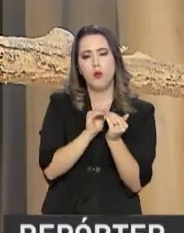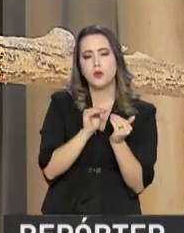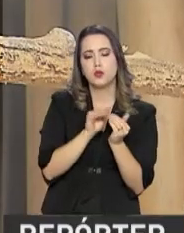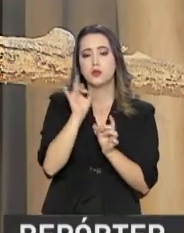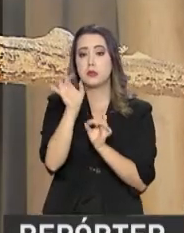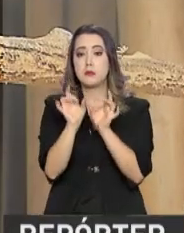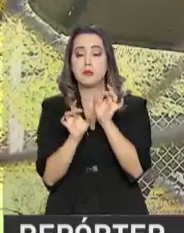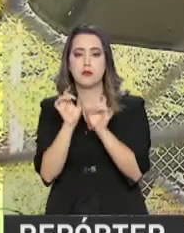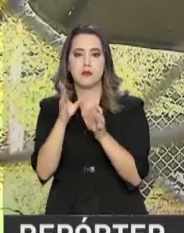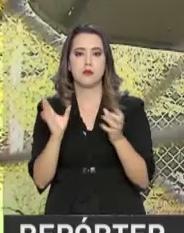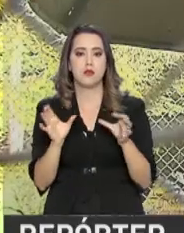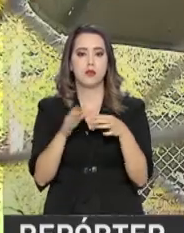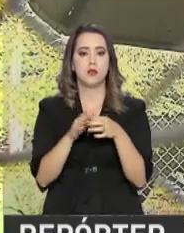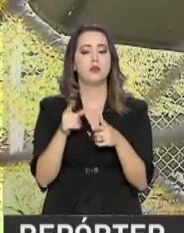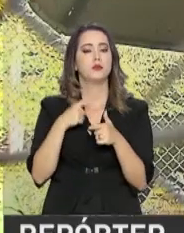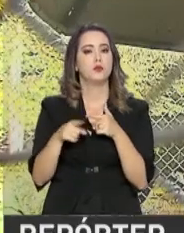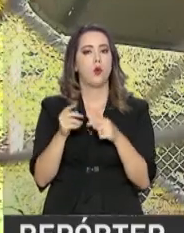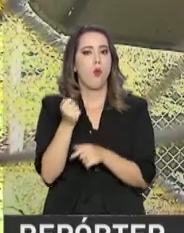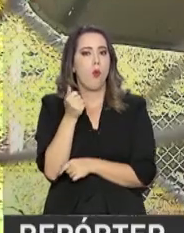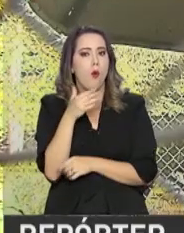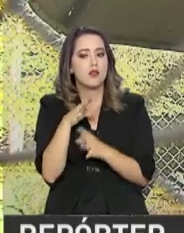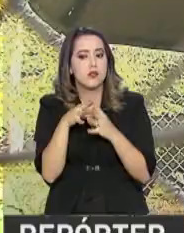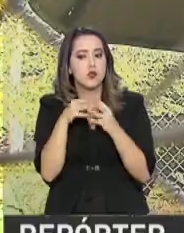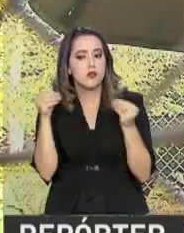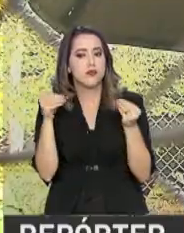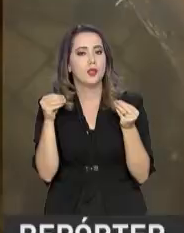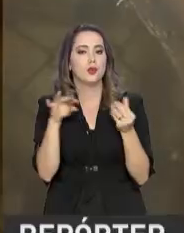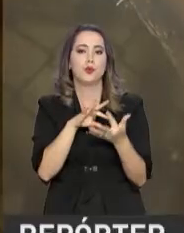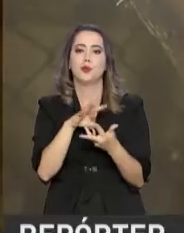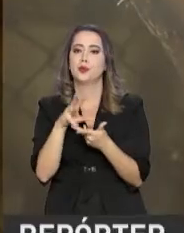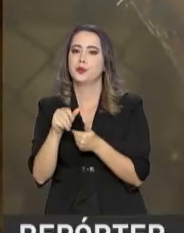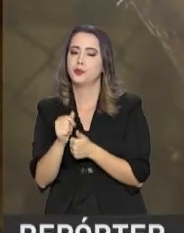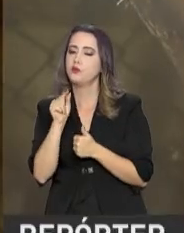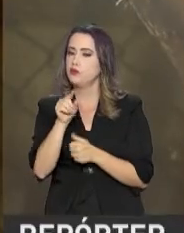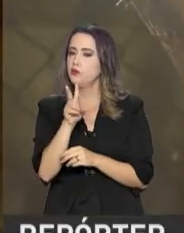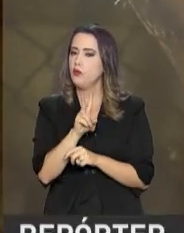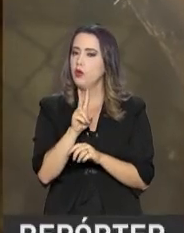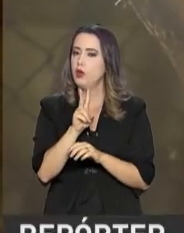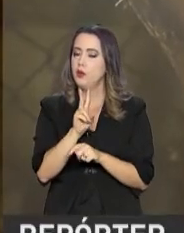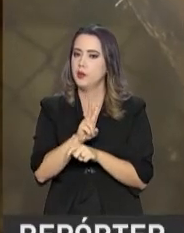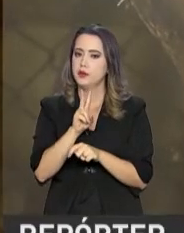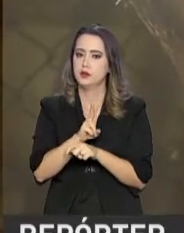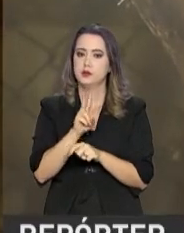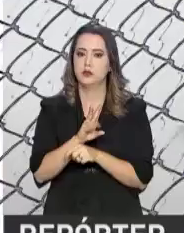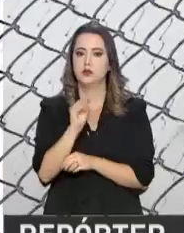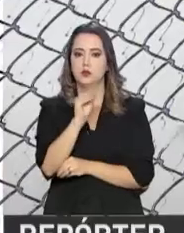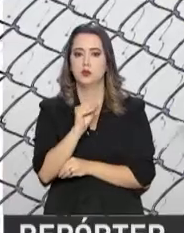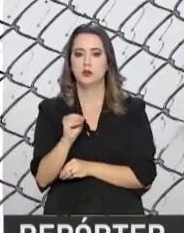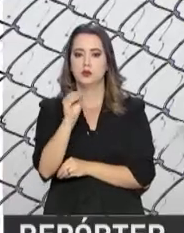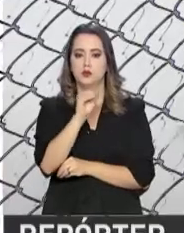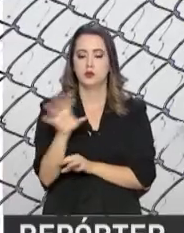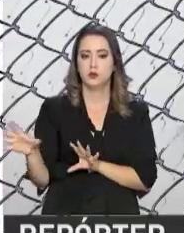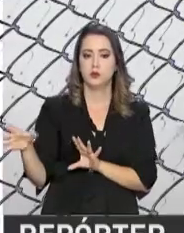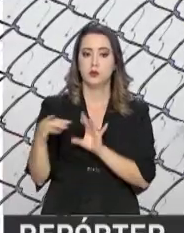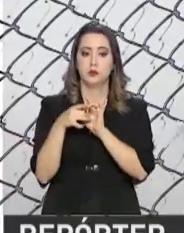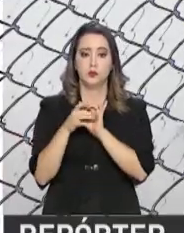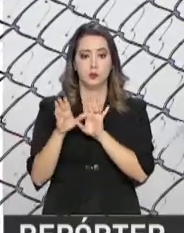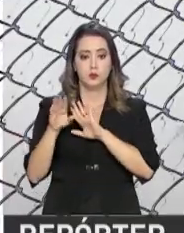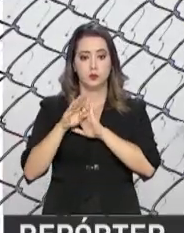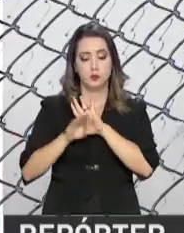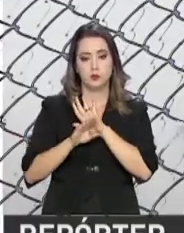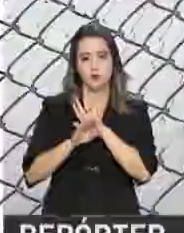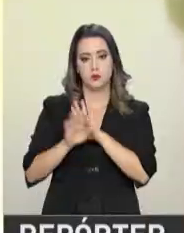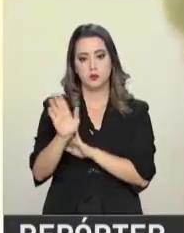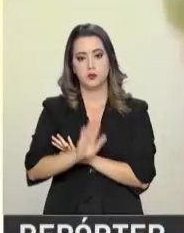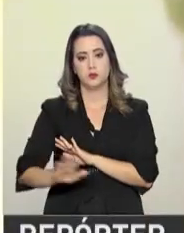espécies ameaçadas ou quase ameaçadas de extinção projetos de conservação como esse que integram o plano de